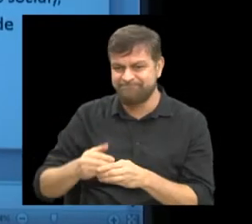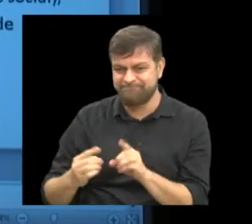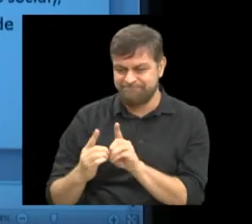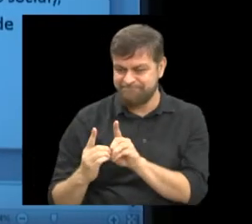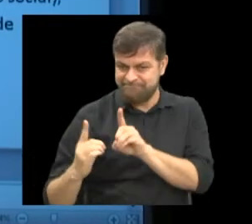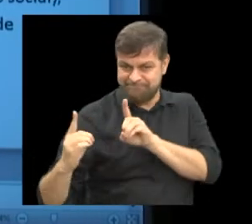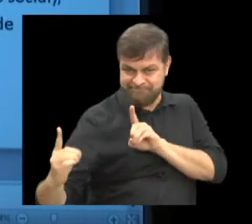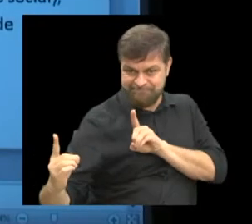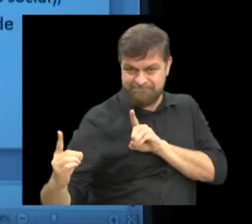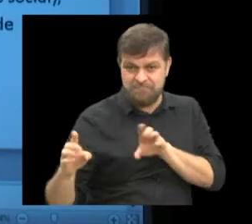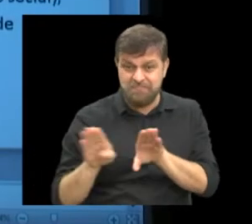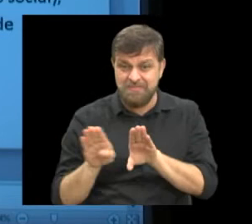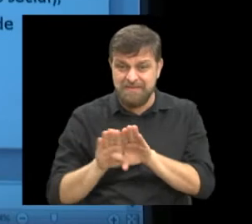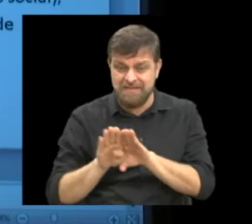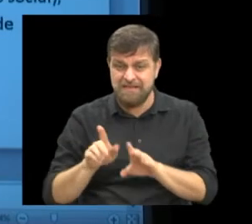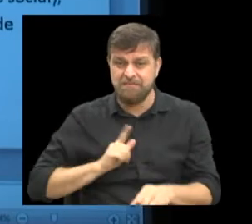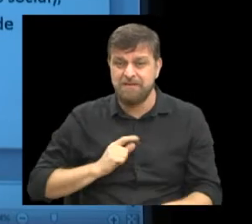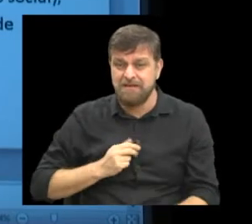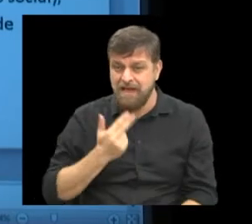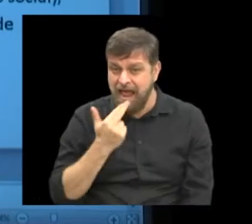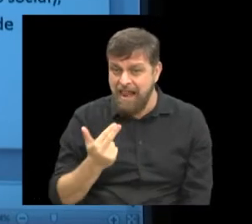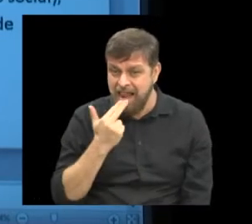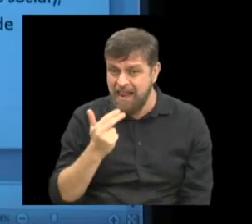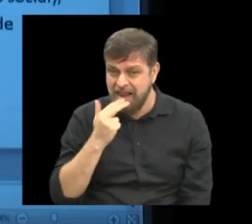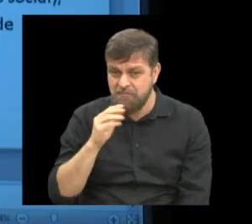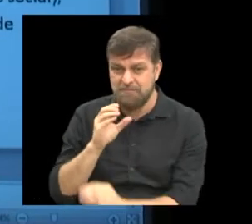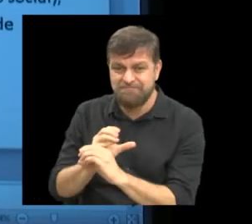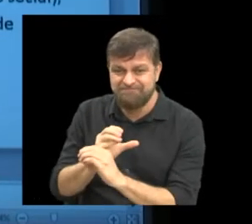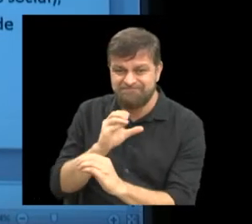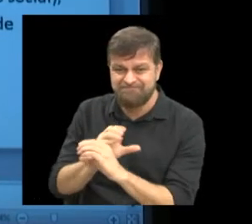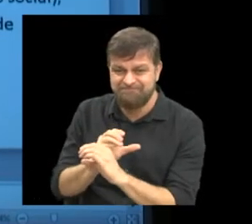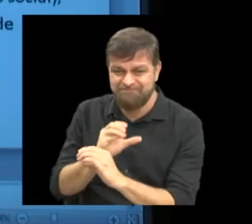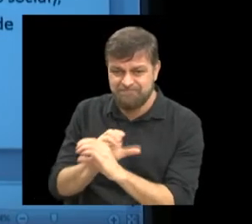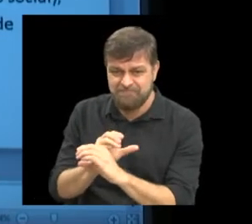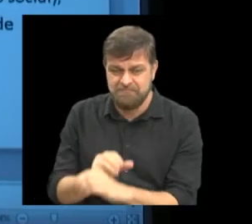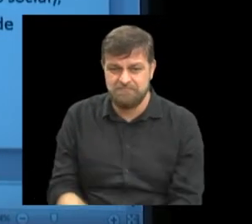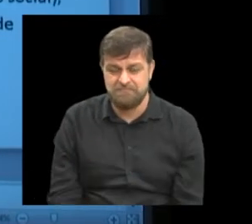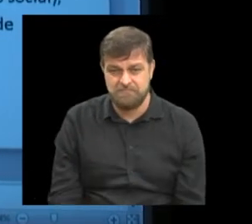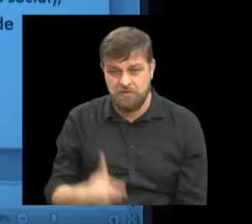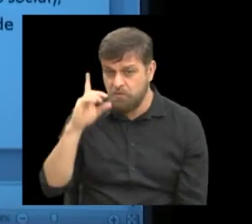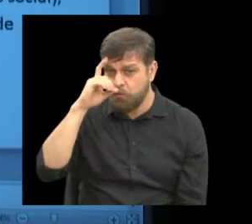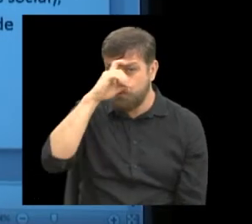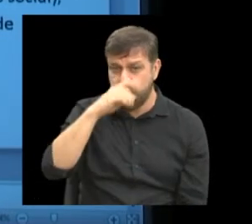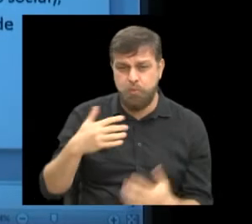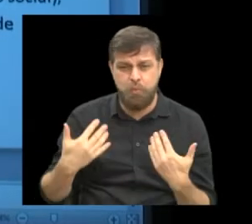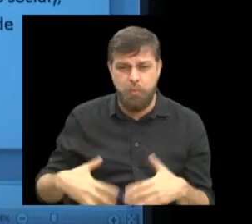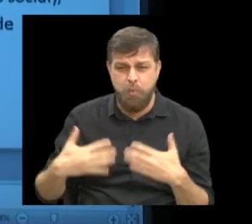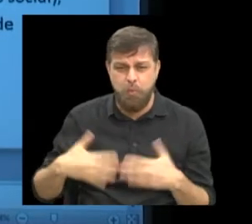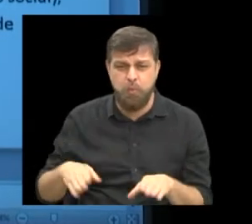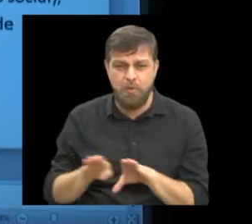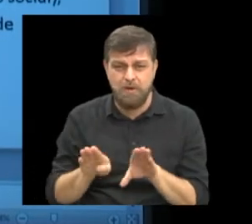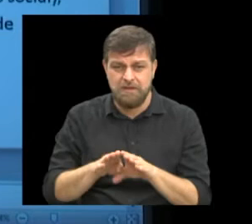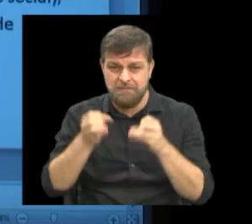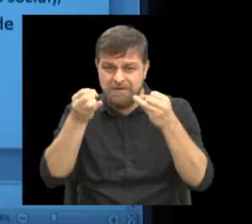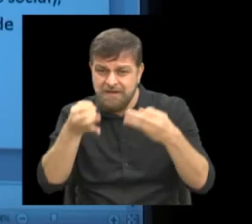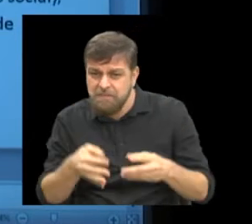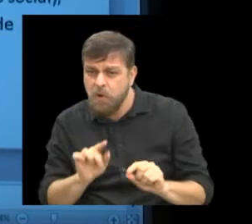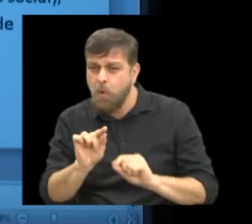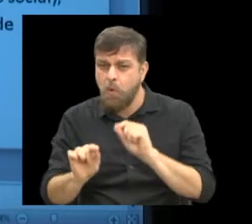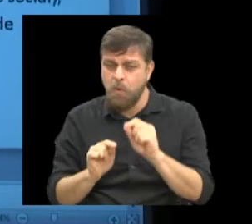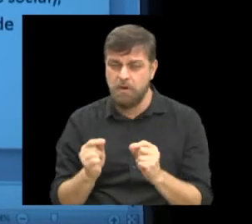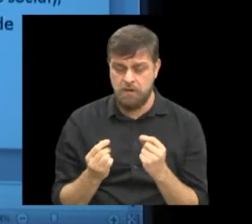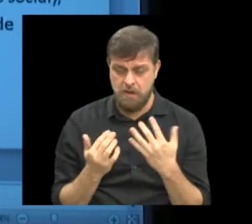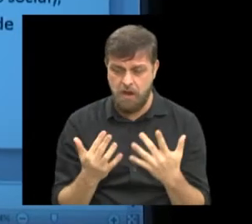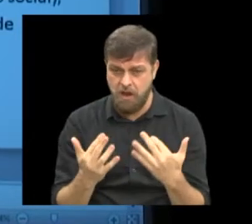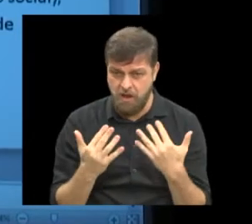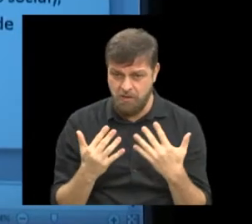e dificuldades no domínio da linguagem. Então, aqui está falando um pouquinho sobre que o autismo é definido